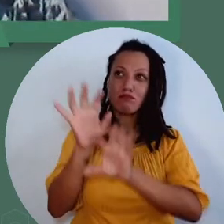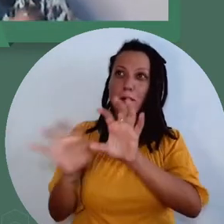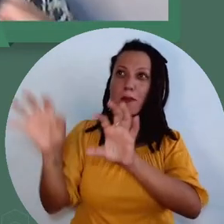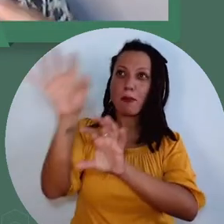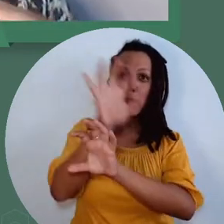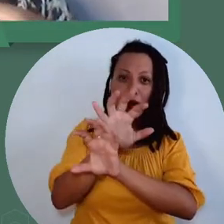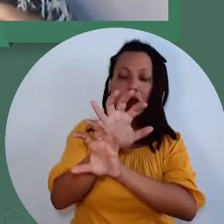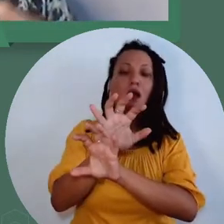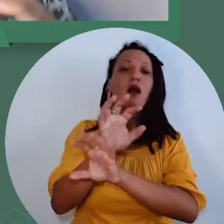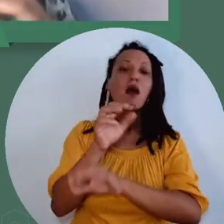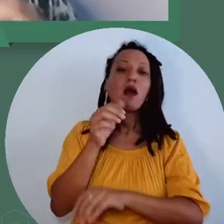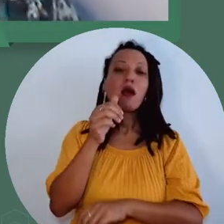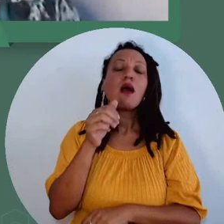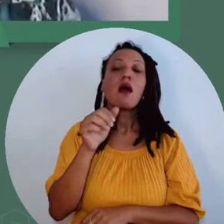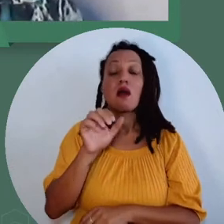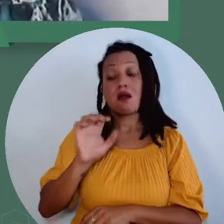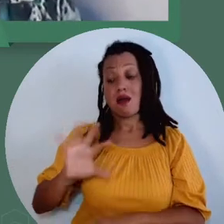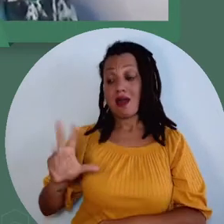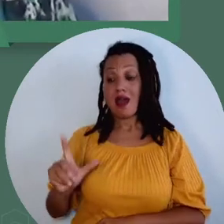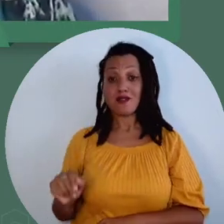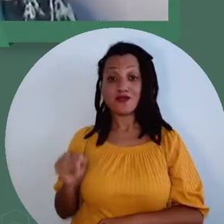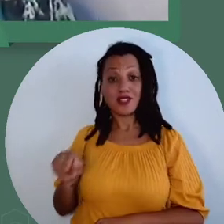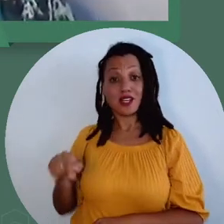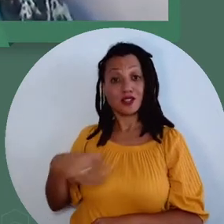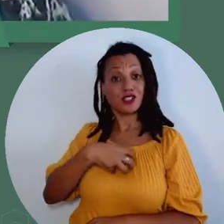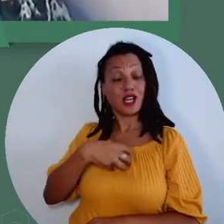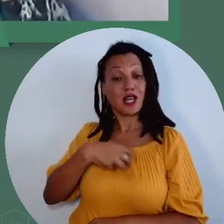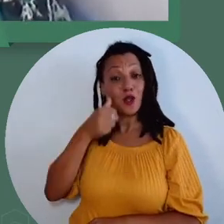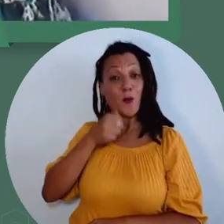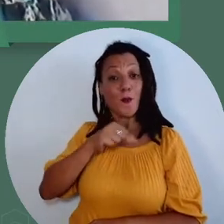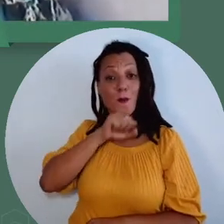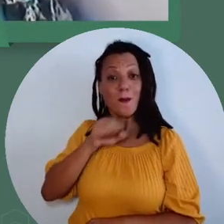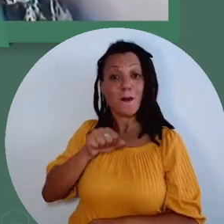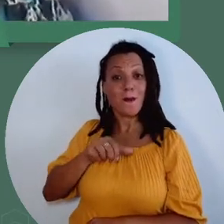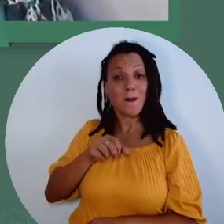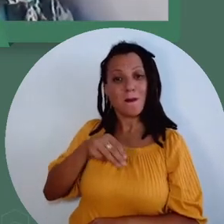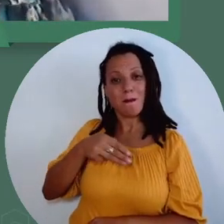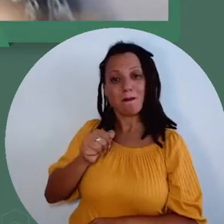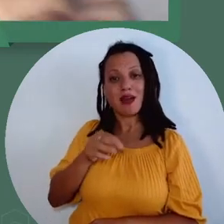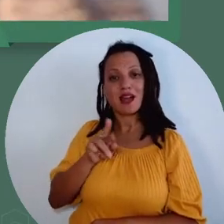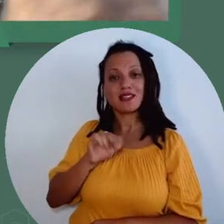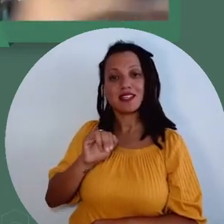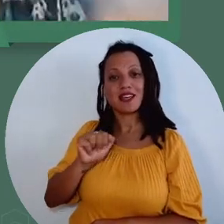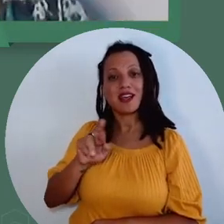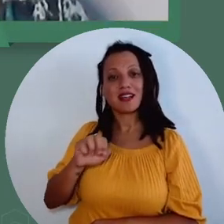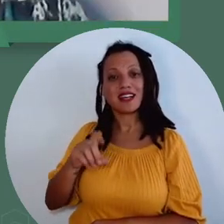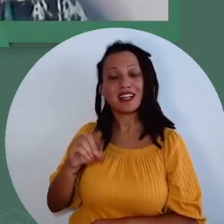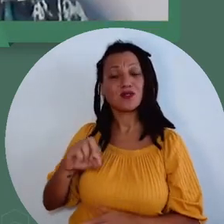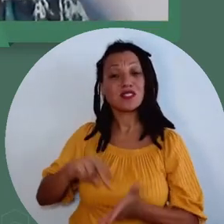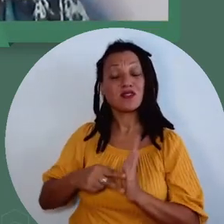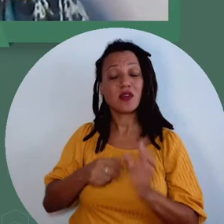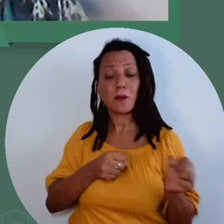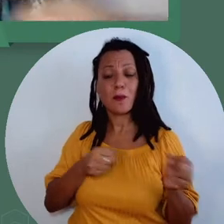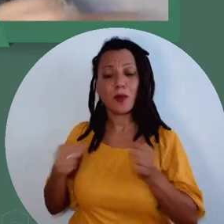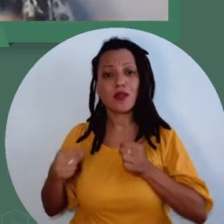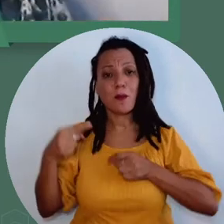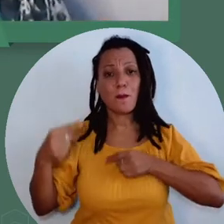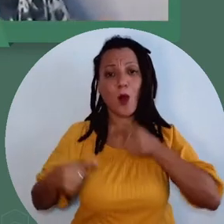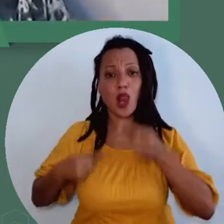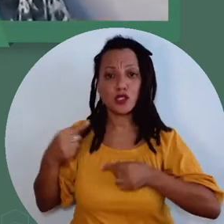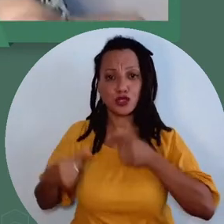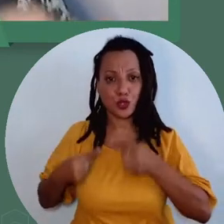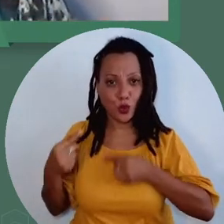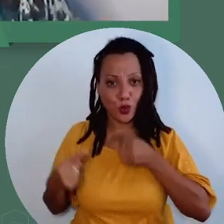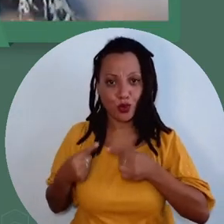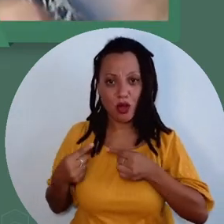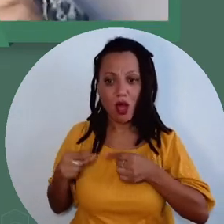Europa, o matriarcado em África vai fazer com que essas mulheres tenham poder político, né? Que elas